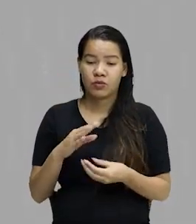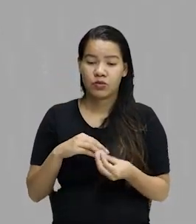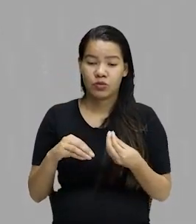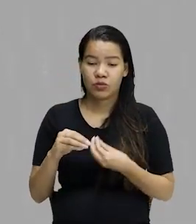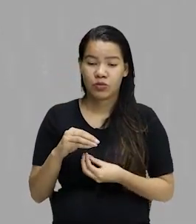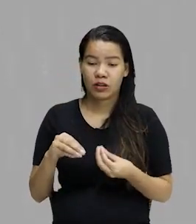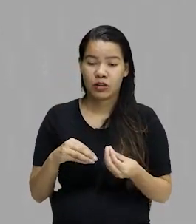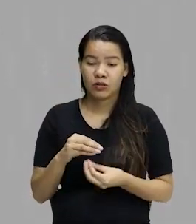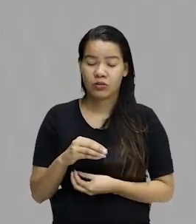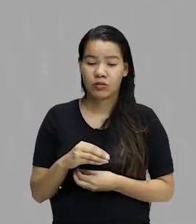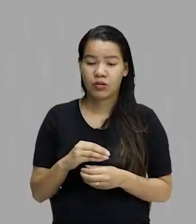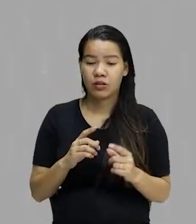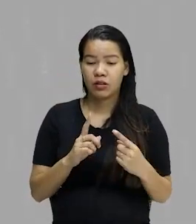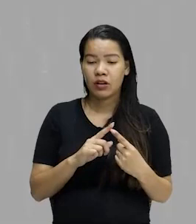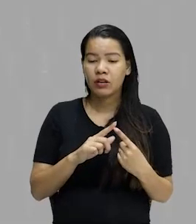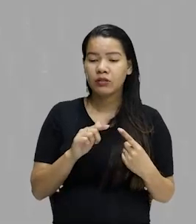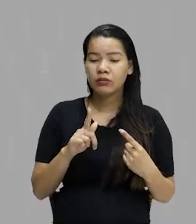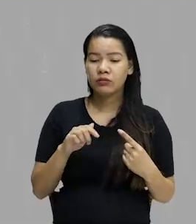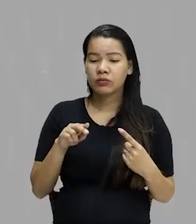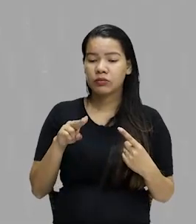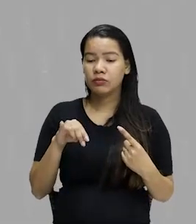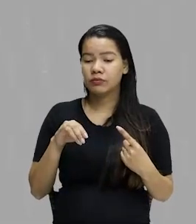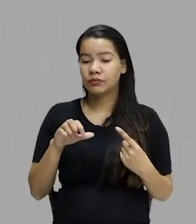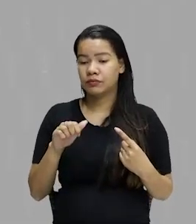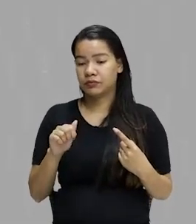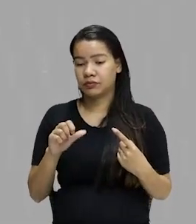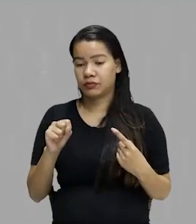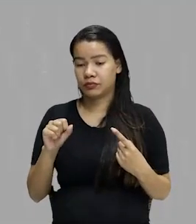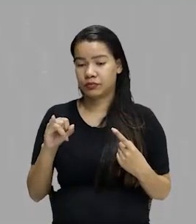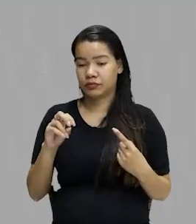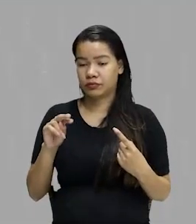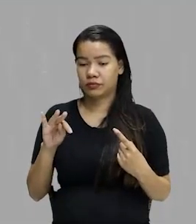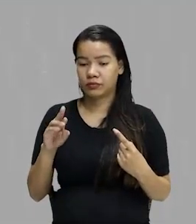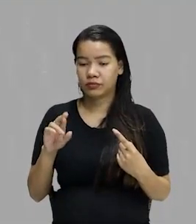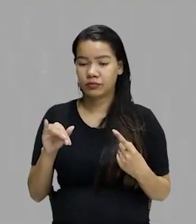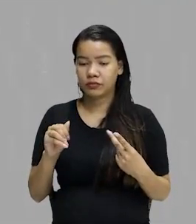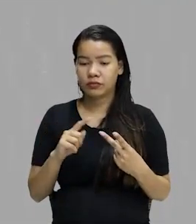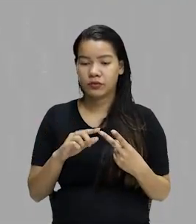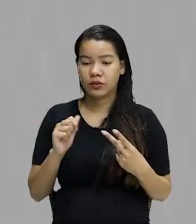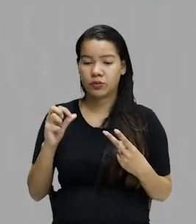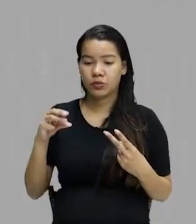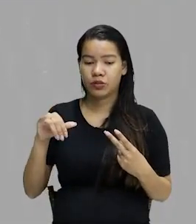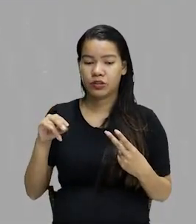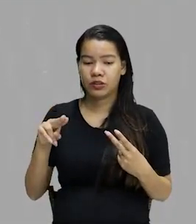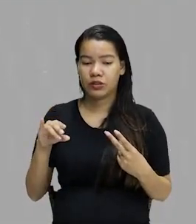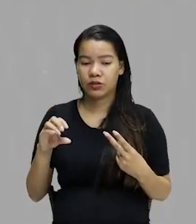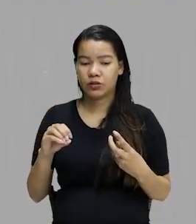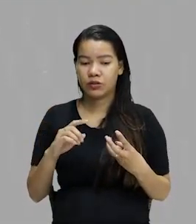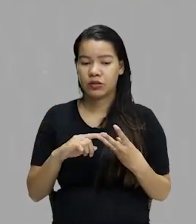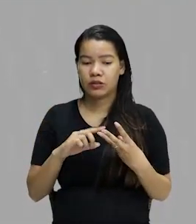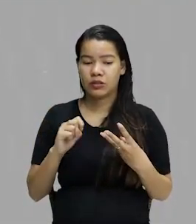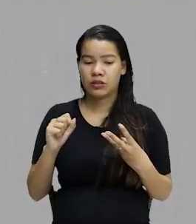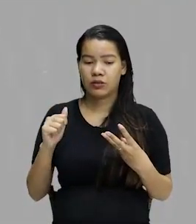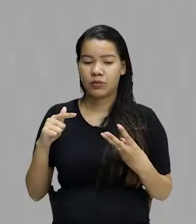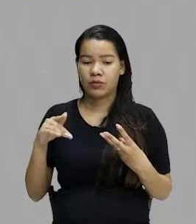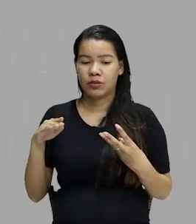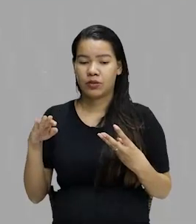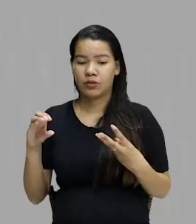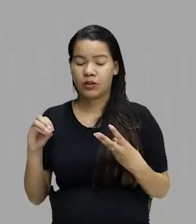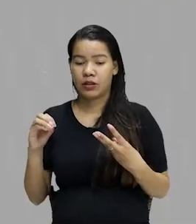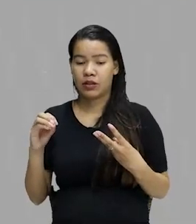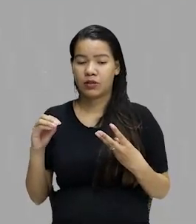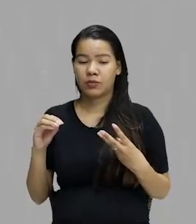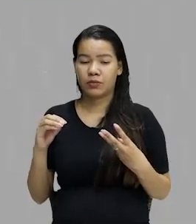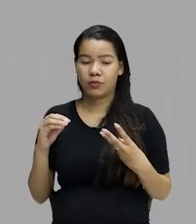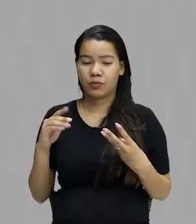isso aqui é um texto, né, um trecho retirado de uma fala de uma pessoa. Olha só. A mistura ferveu e começou a